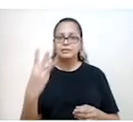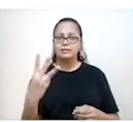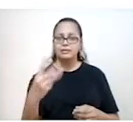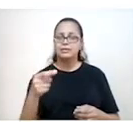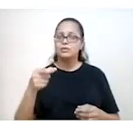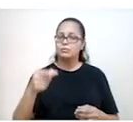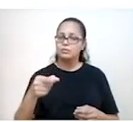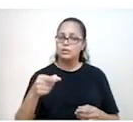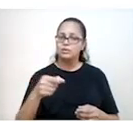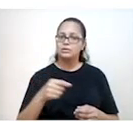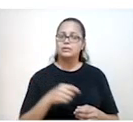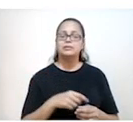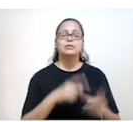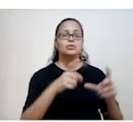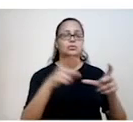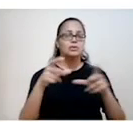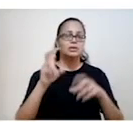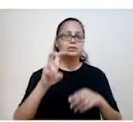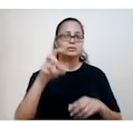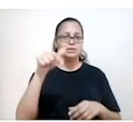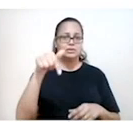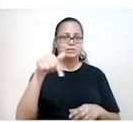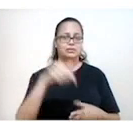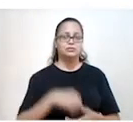posição 57.